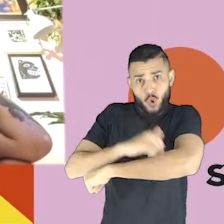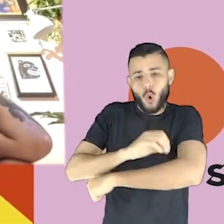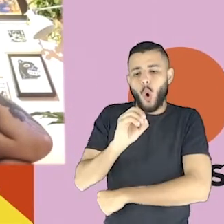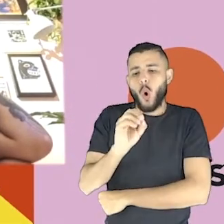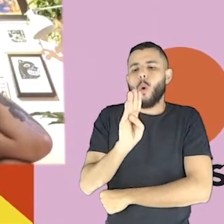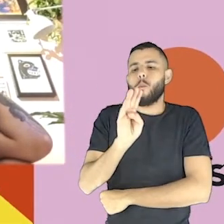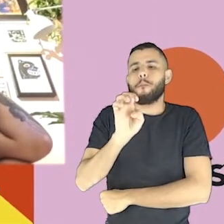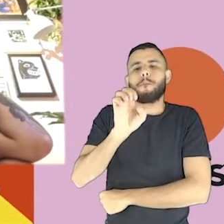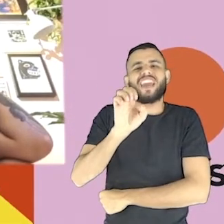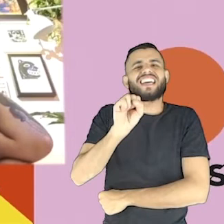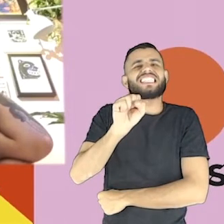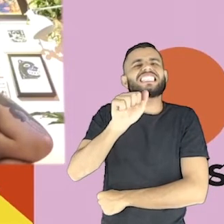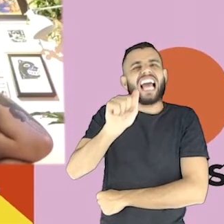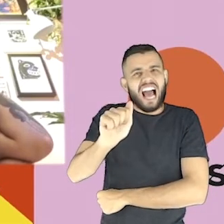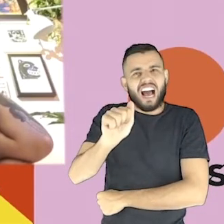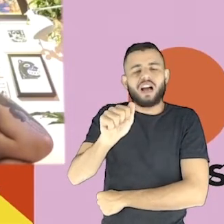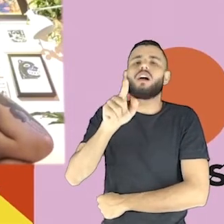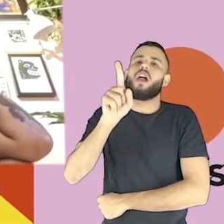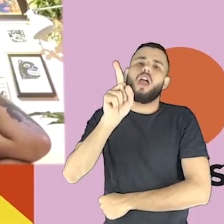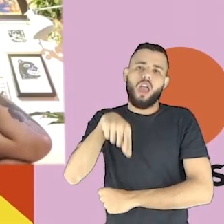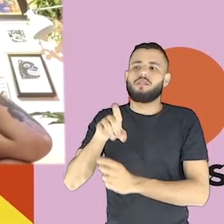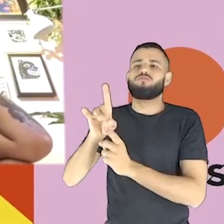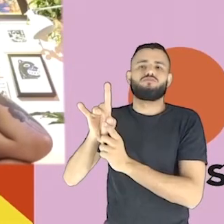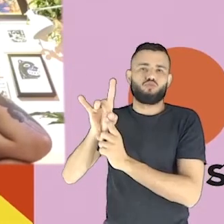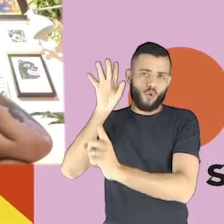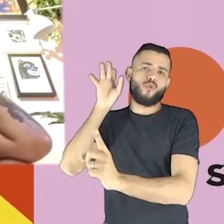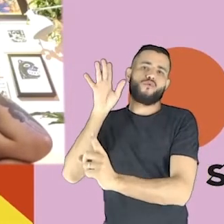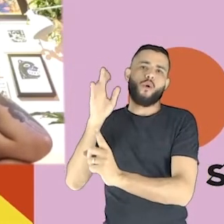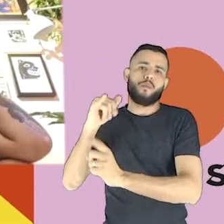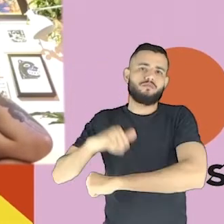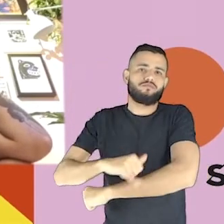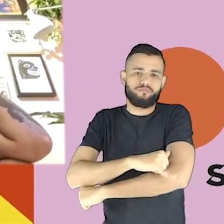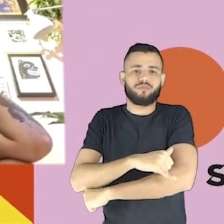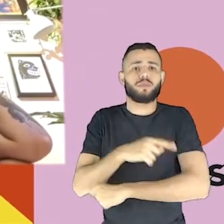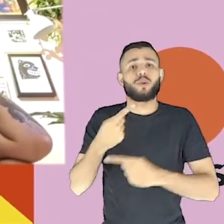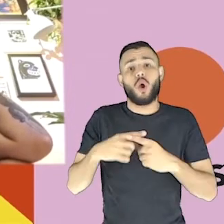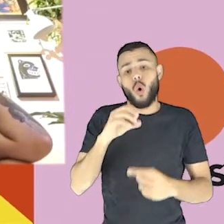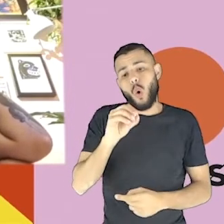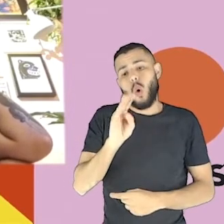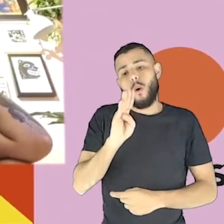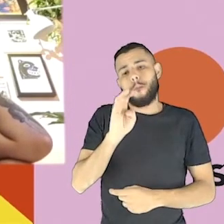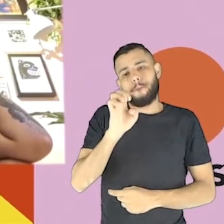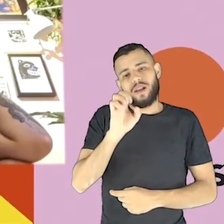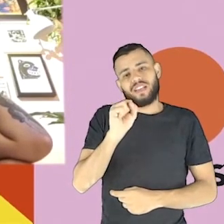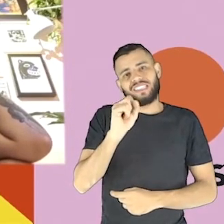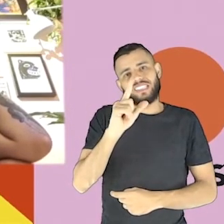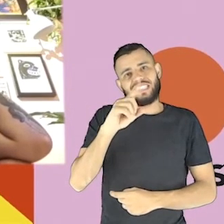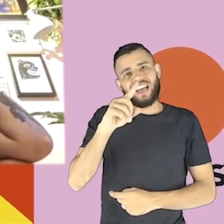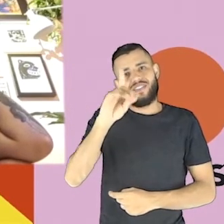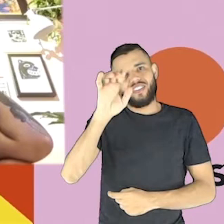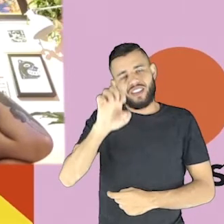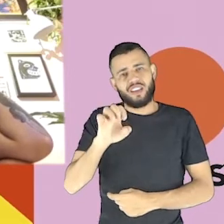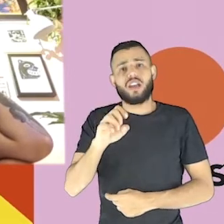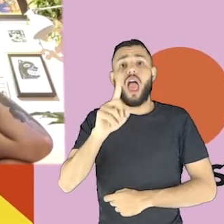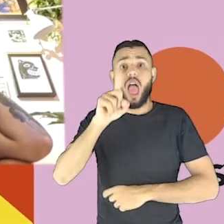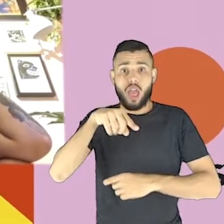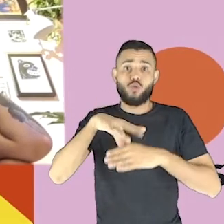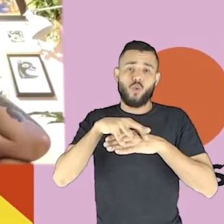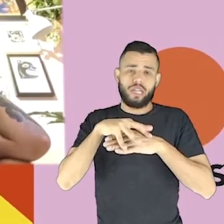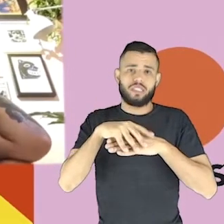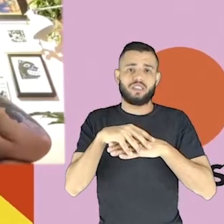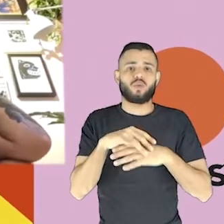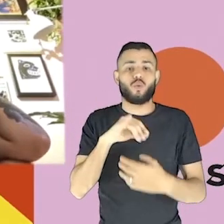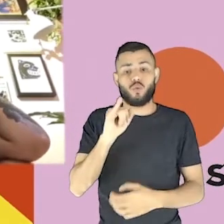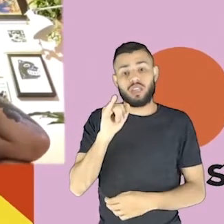você já está sendo gordofóbico, tá? É importante falar sobre isso, porque obesidade é uma doença. Como o Cris falou, por exemplo, o